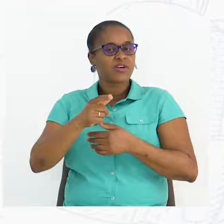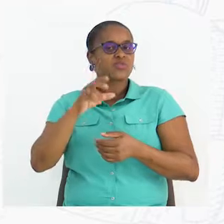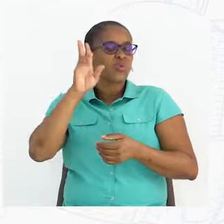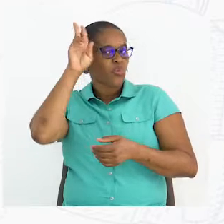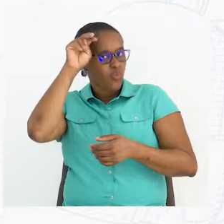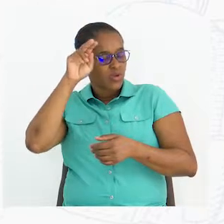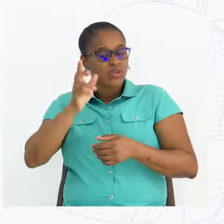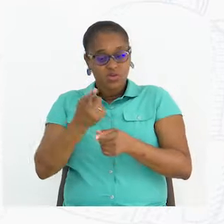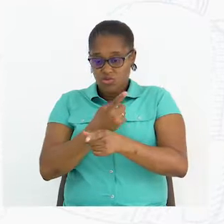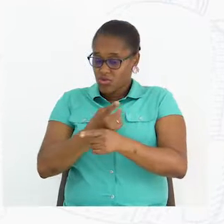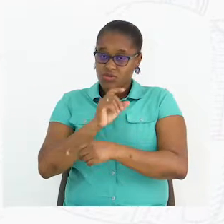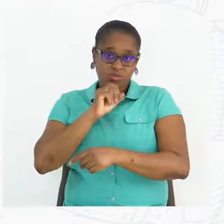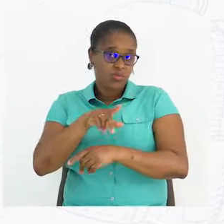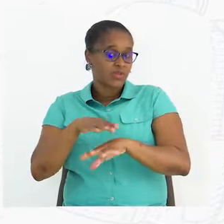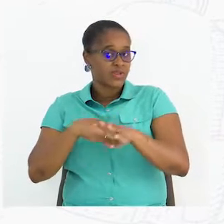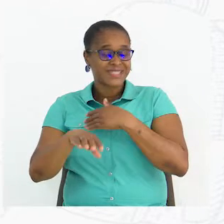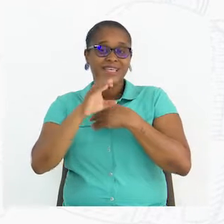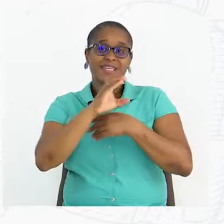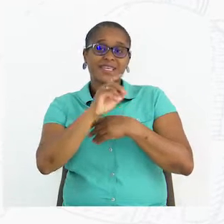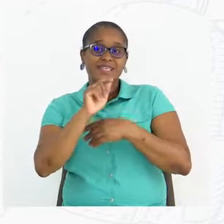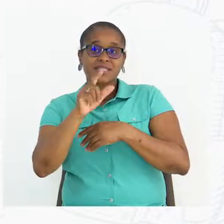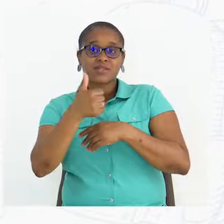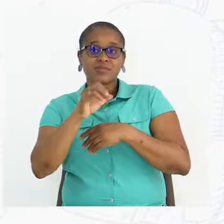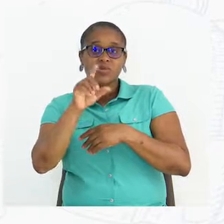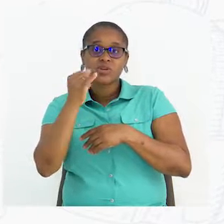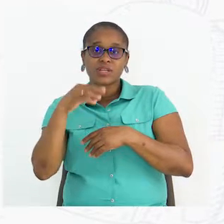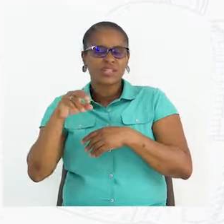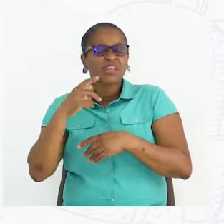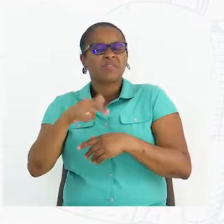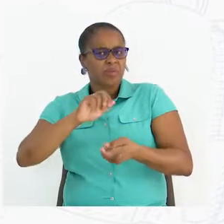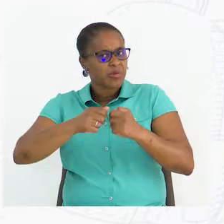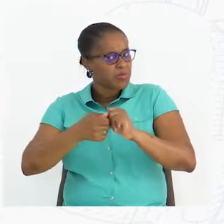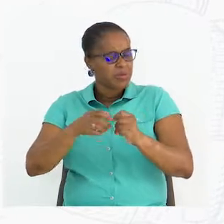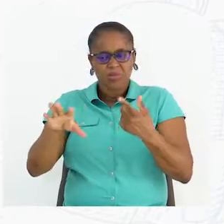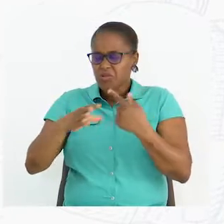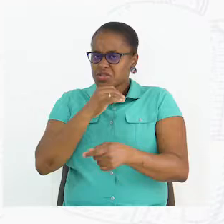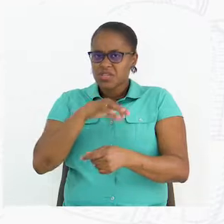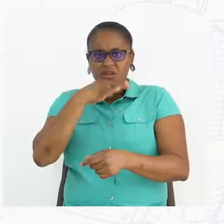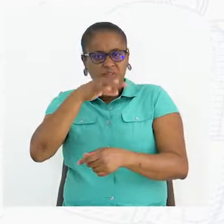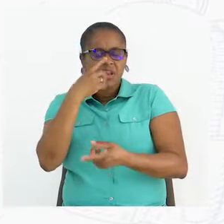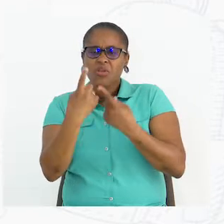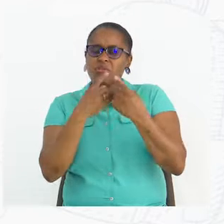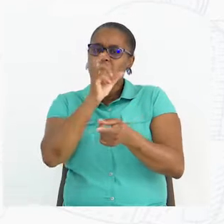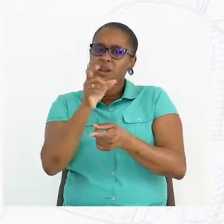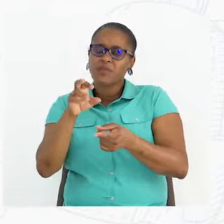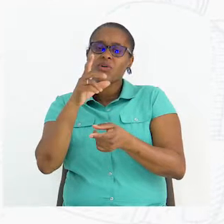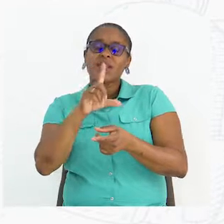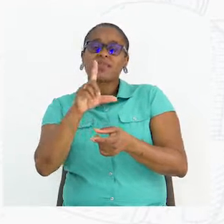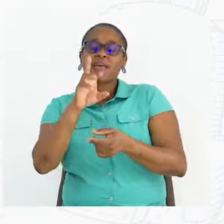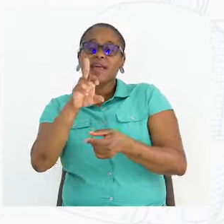Cebolinha tem alguns problemas e ele não consegue pronunciar bem as palavras com a letra R. E